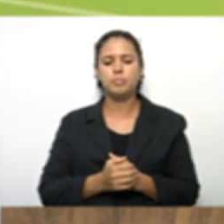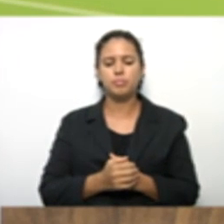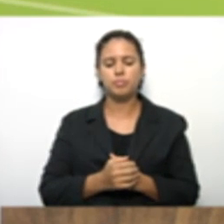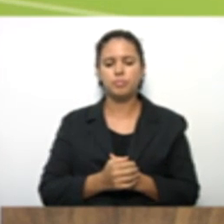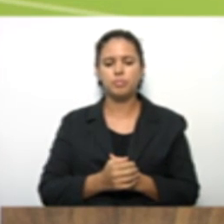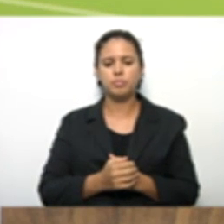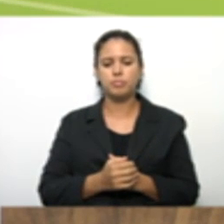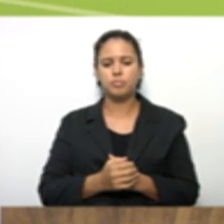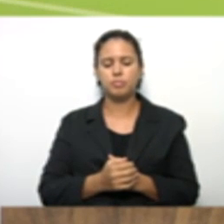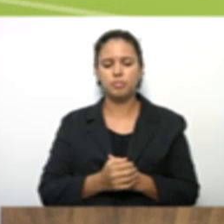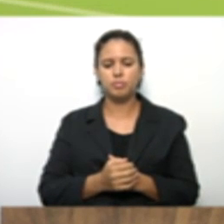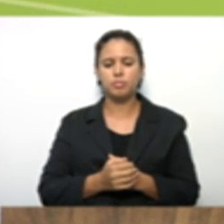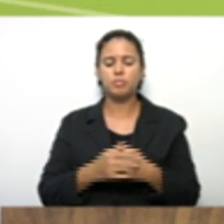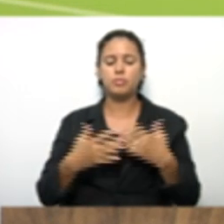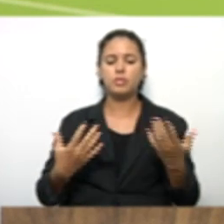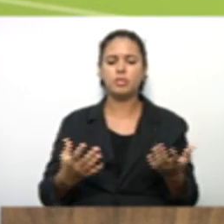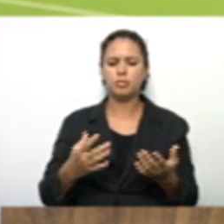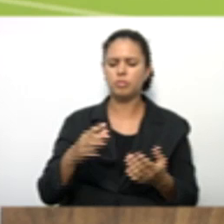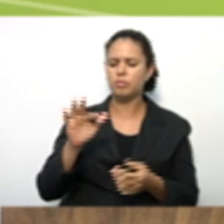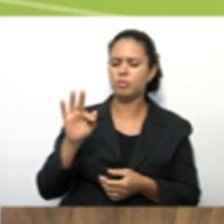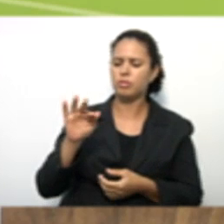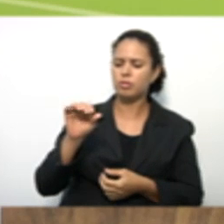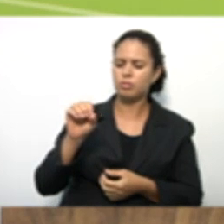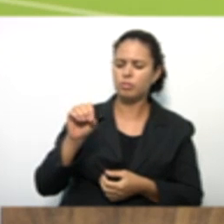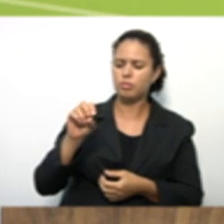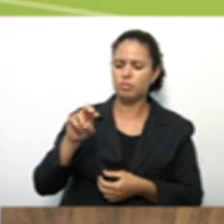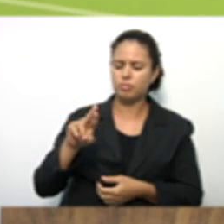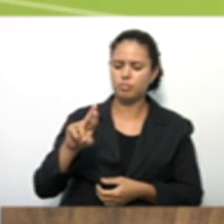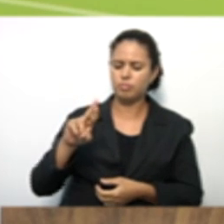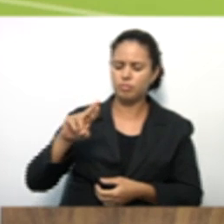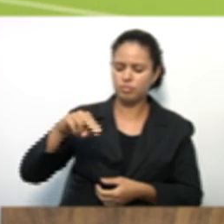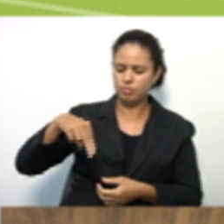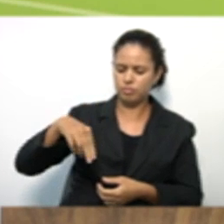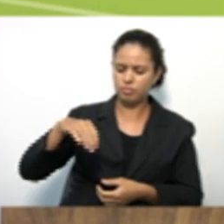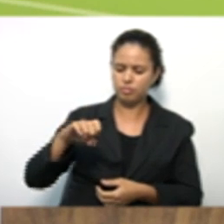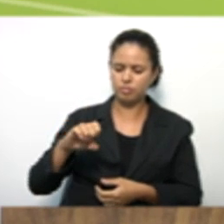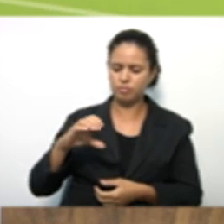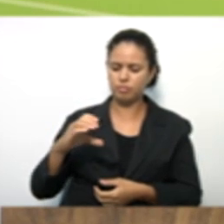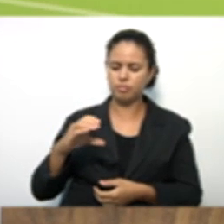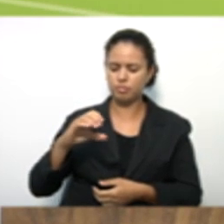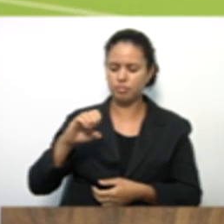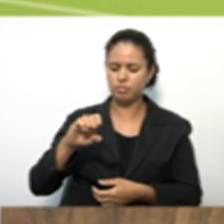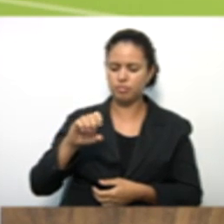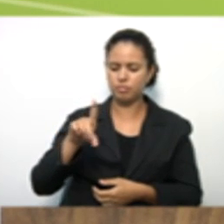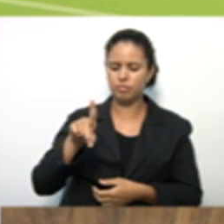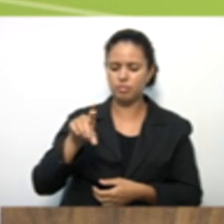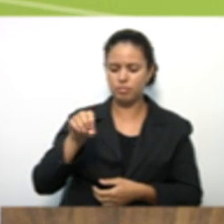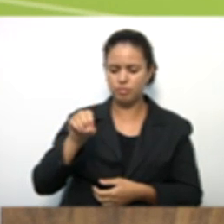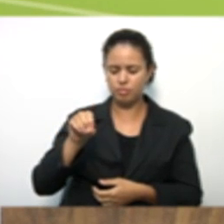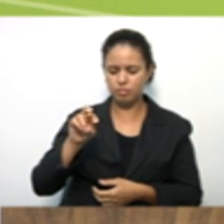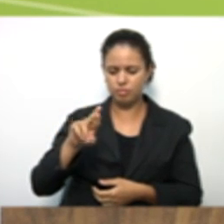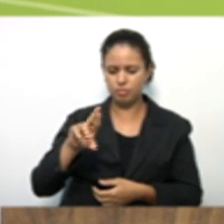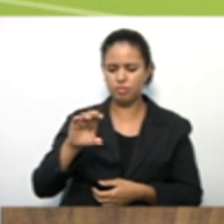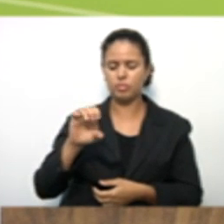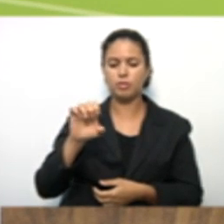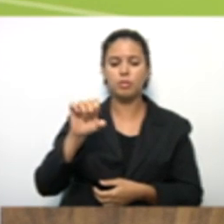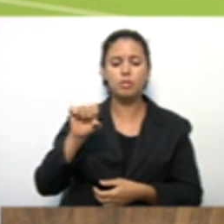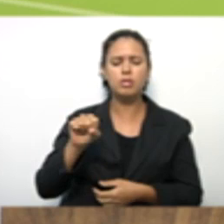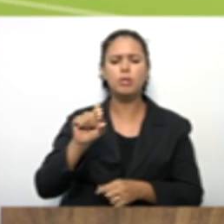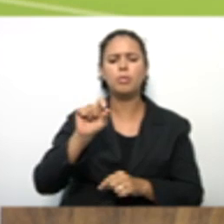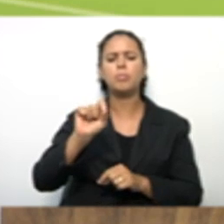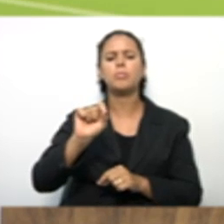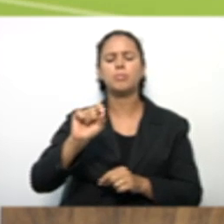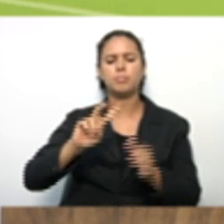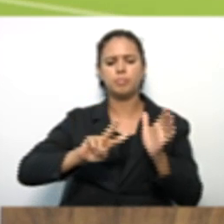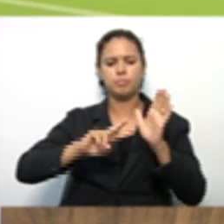Quem fornece produto à nossa empresa. Lembra que eu falei que para você ter uma cooperativa de polpas,